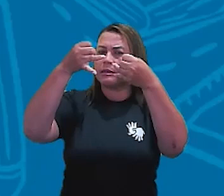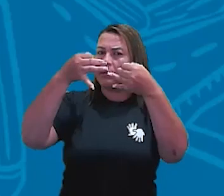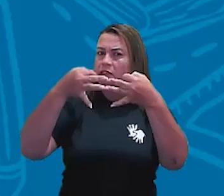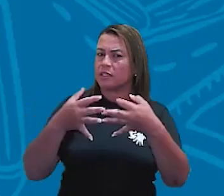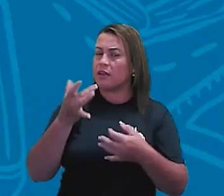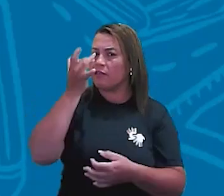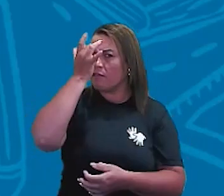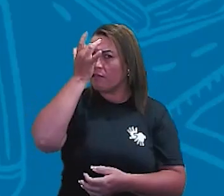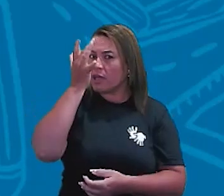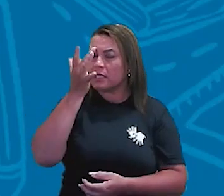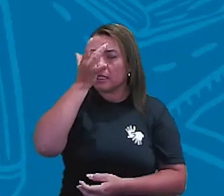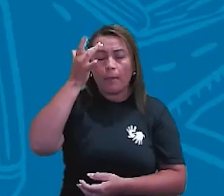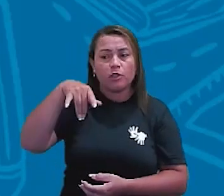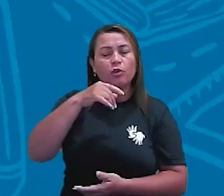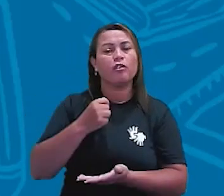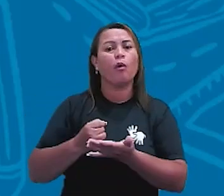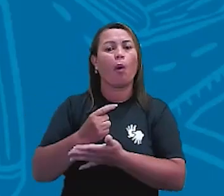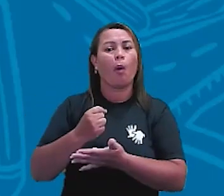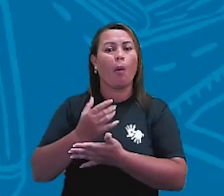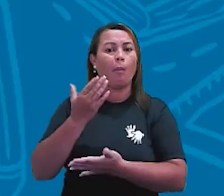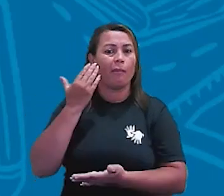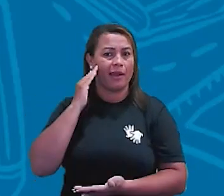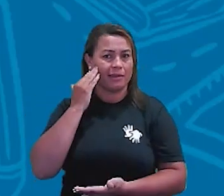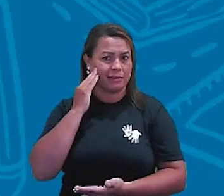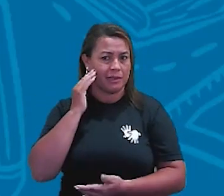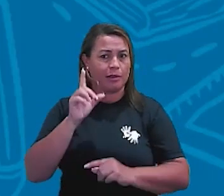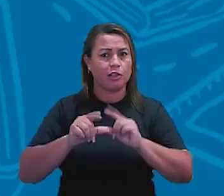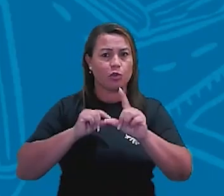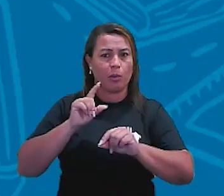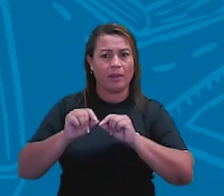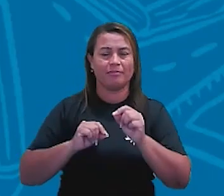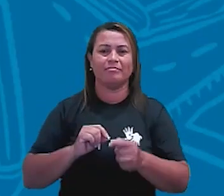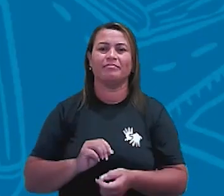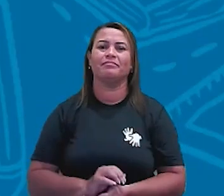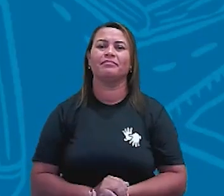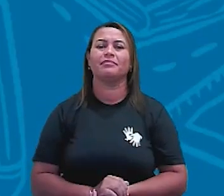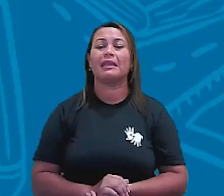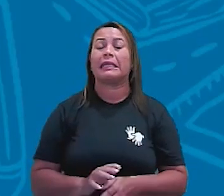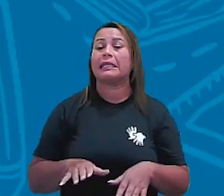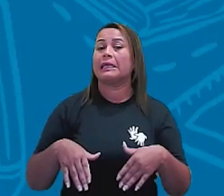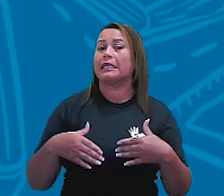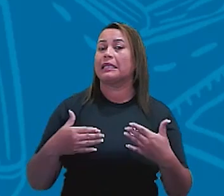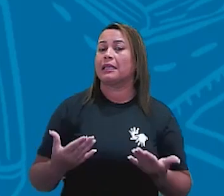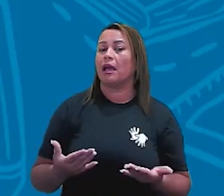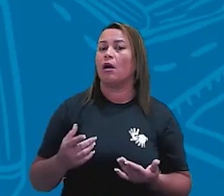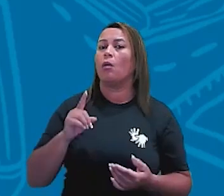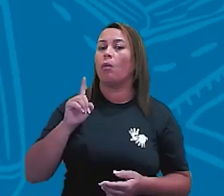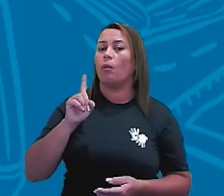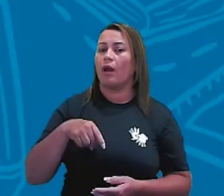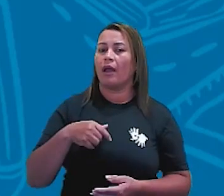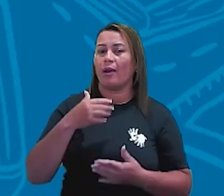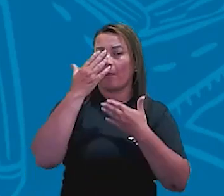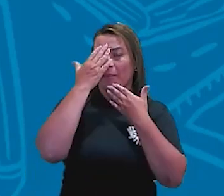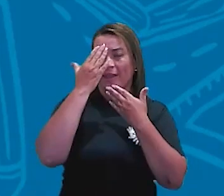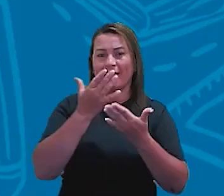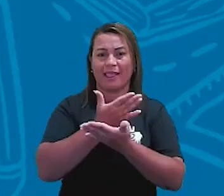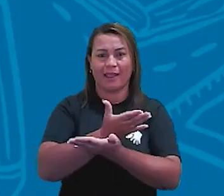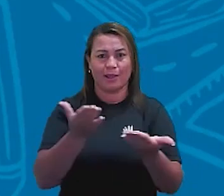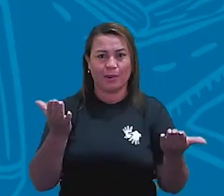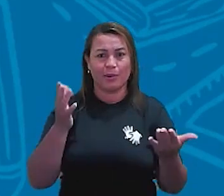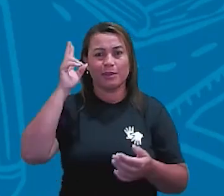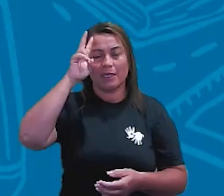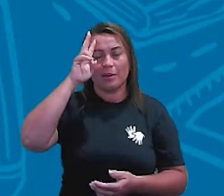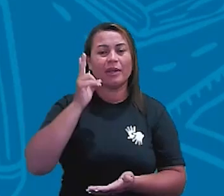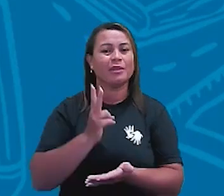e facilite aí a vida do consumidor na hora da escolha do seu produto, né? Obrigada a todos, né? E